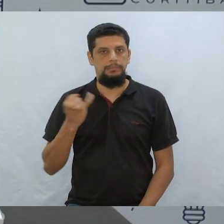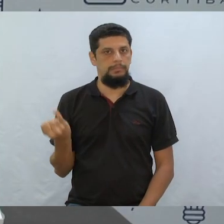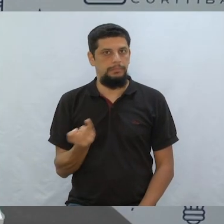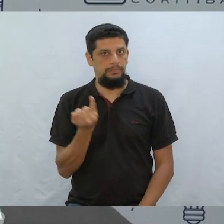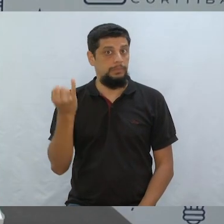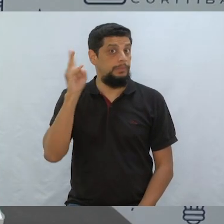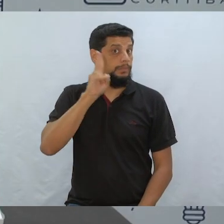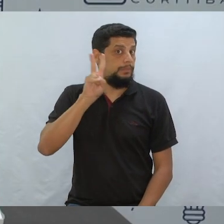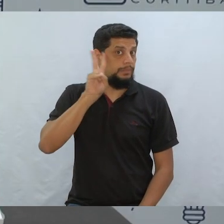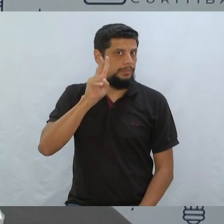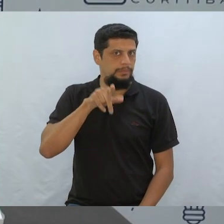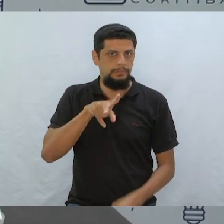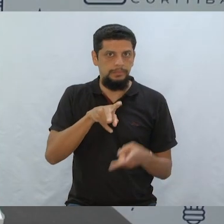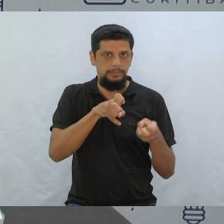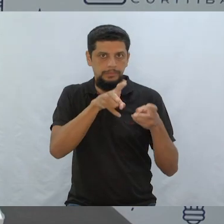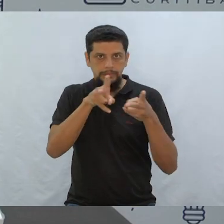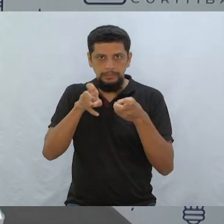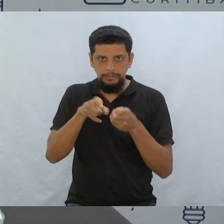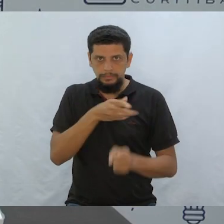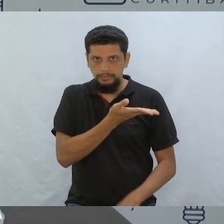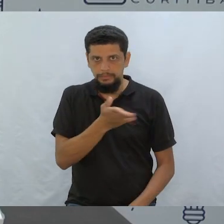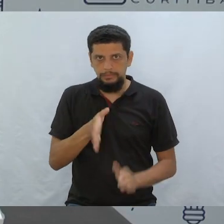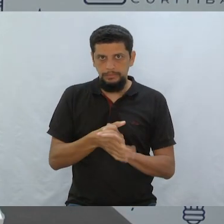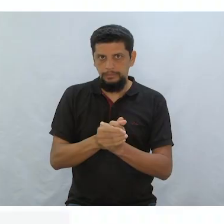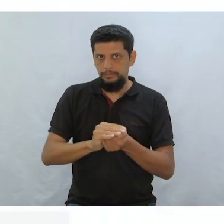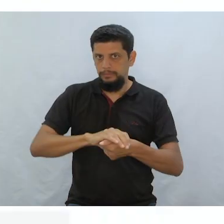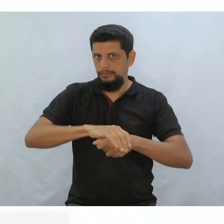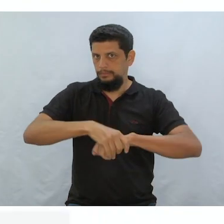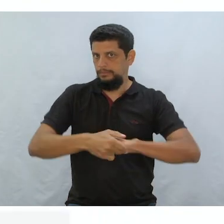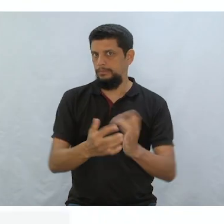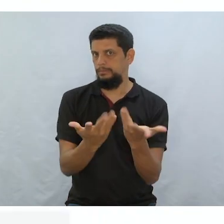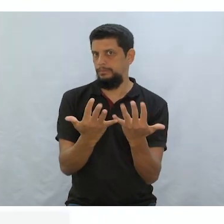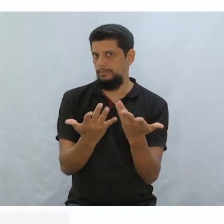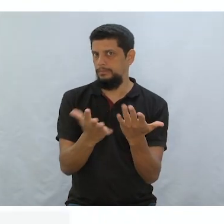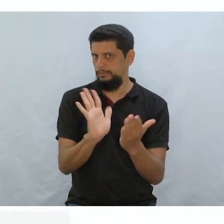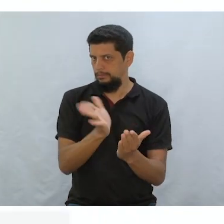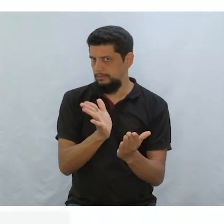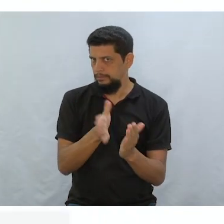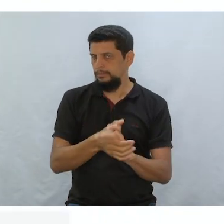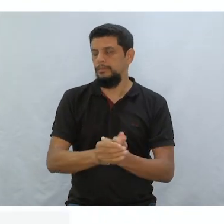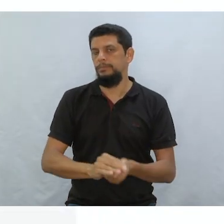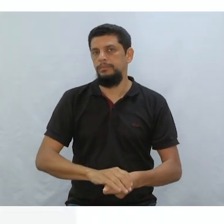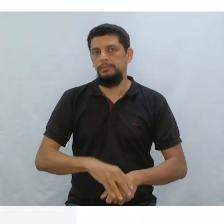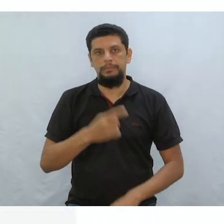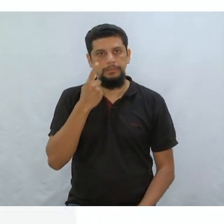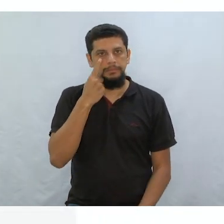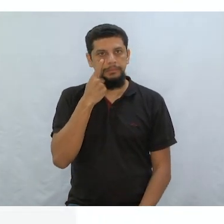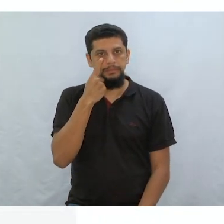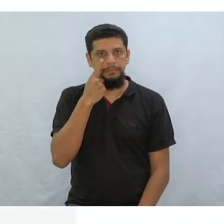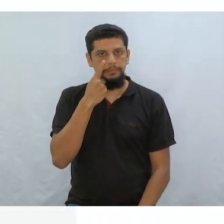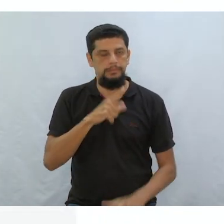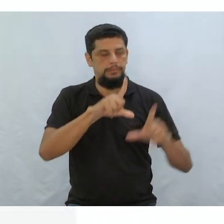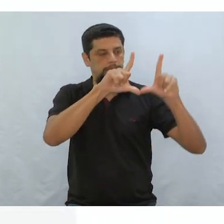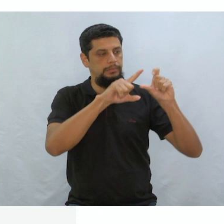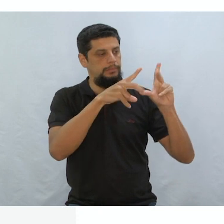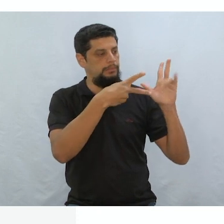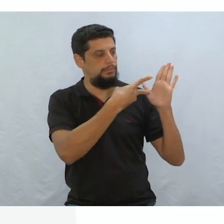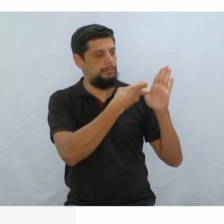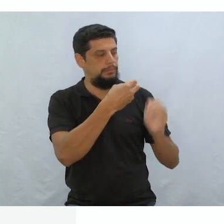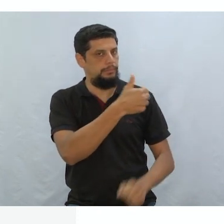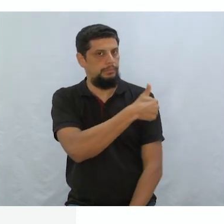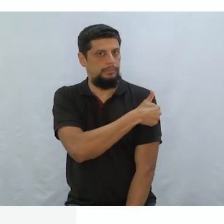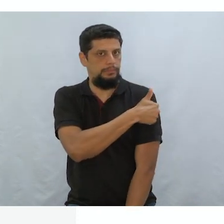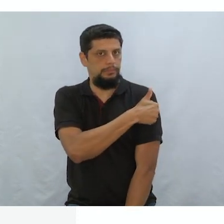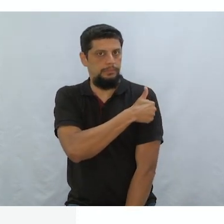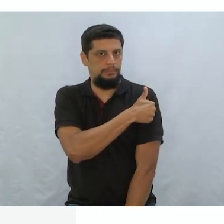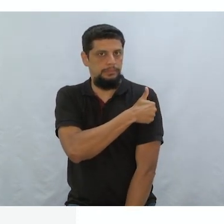É importante lembrar, observem lá, você já lavou suas mãos? Então, olhem lá na tela